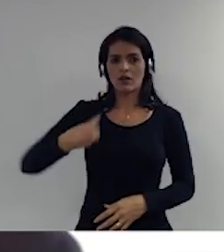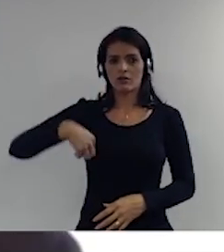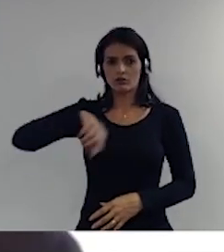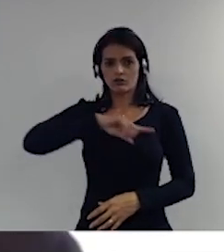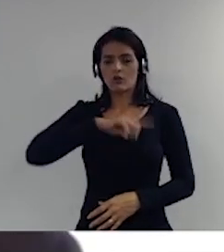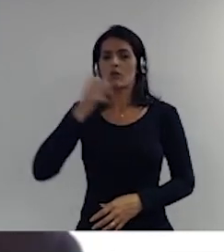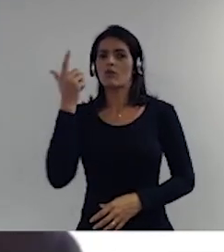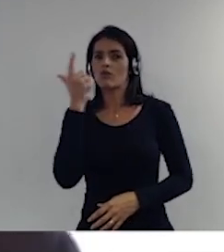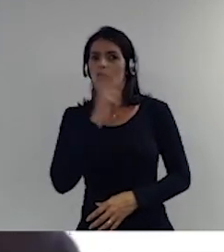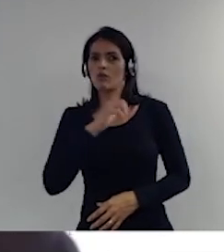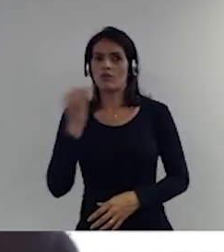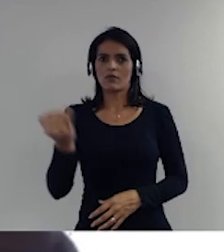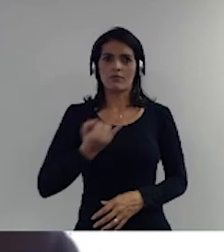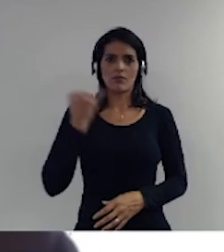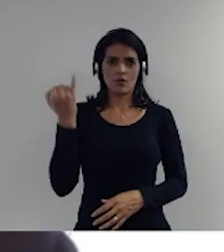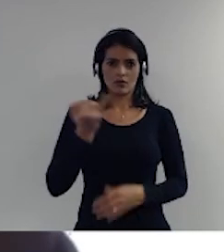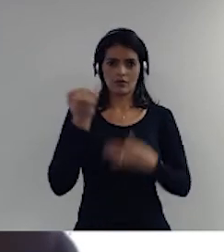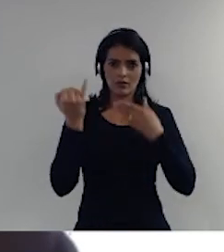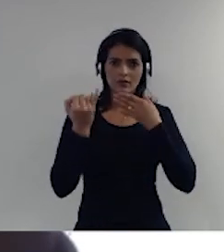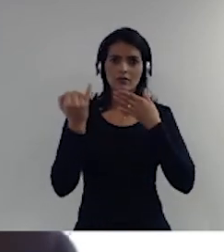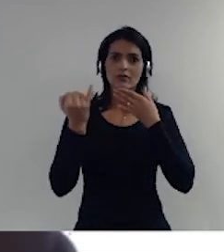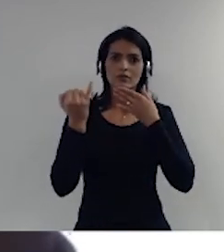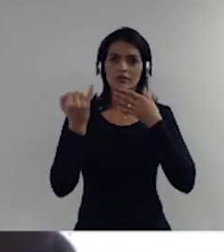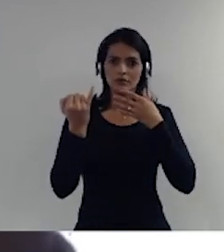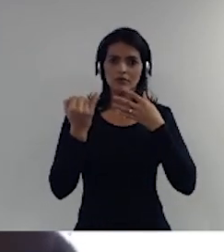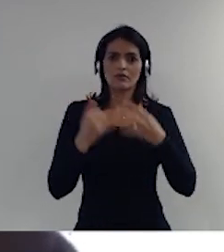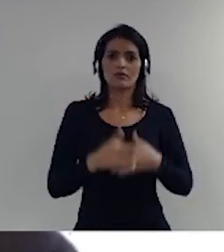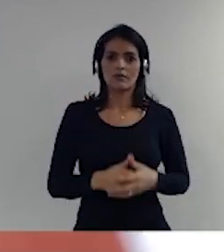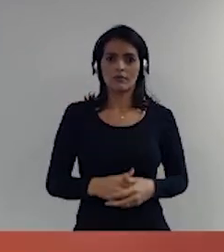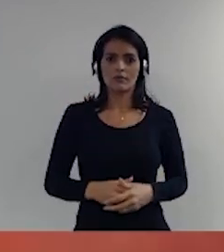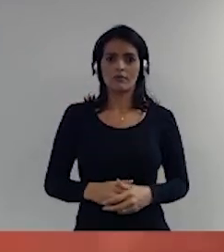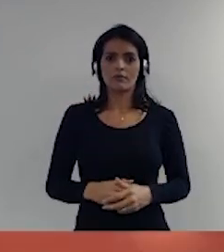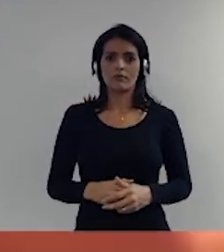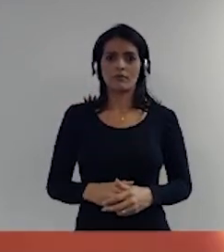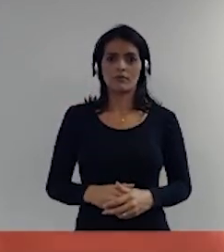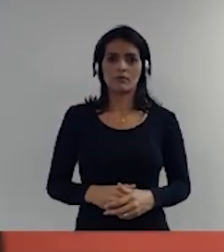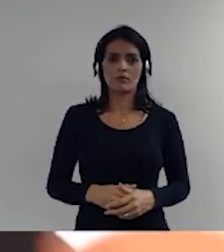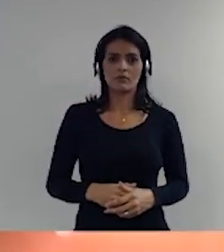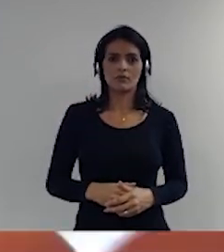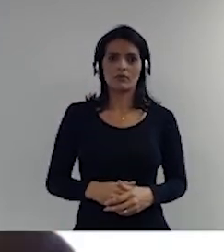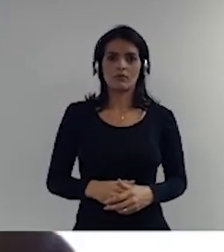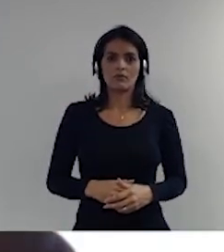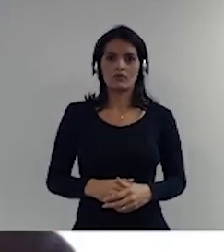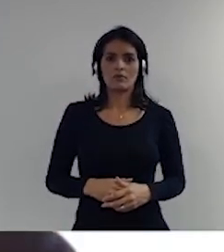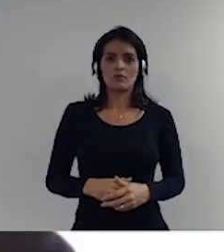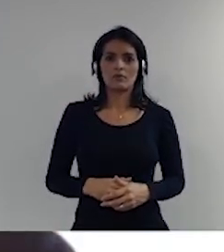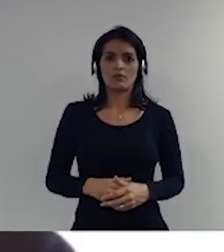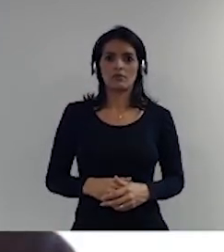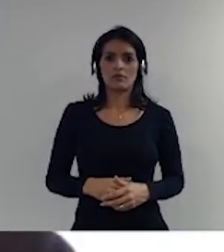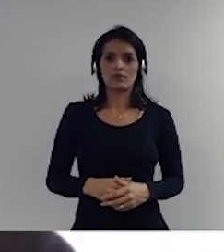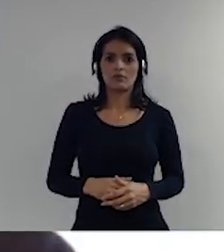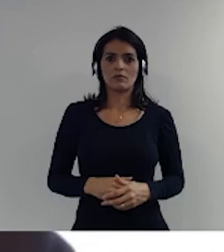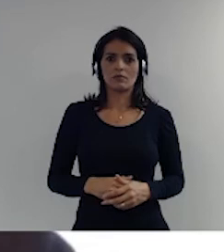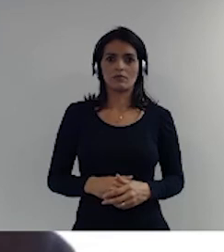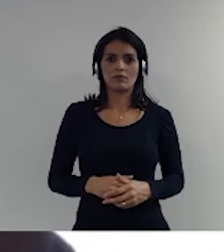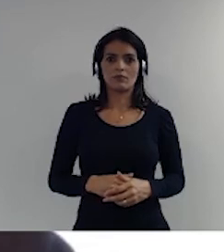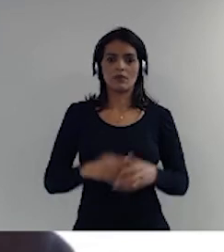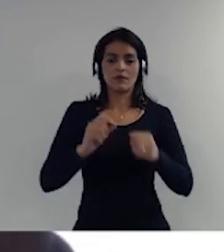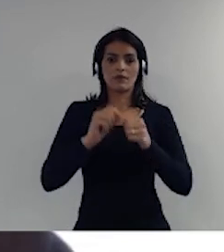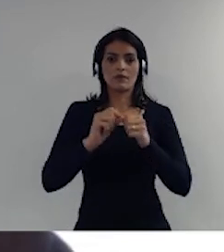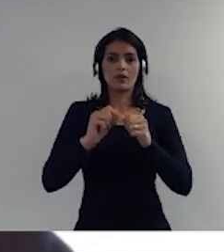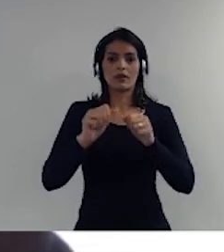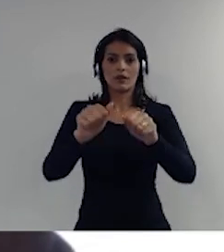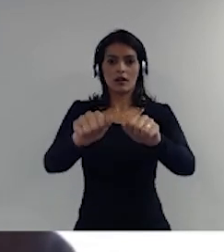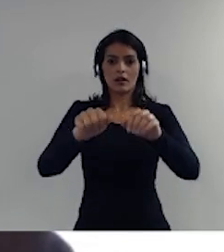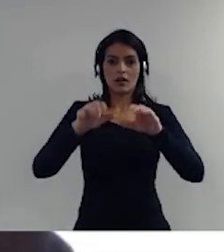transmitimos a importância, a enorme relevância que haveria na prorrogação do prazo máximo para a realização das